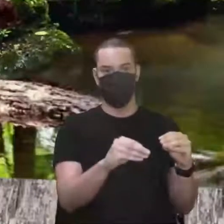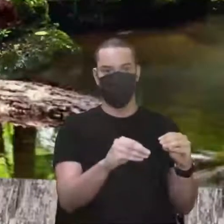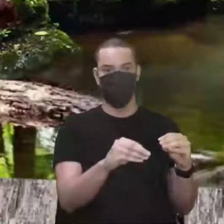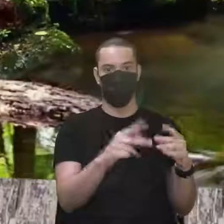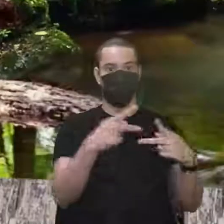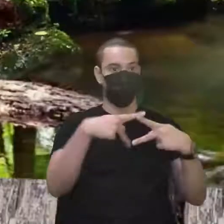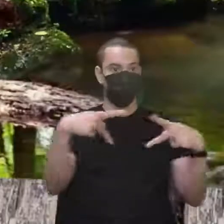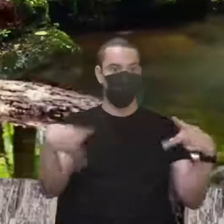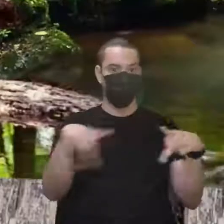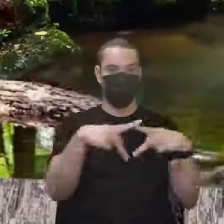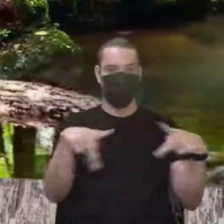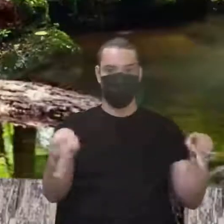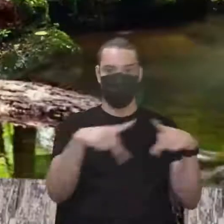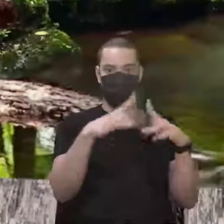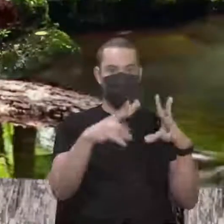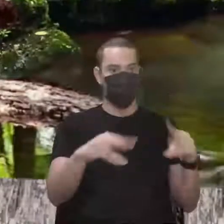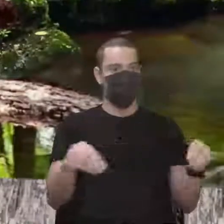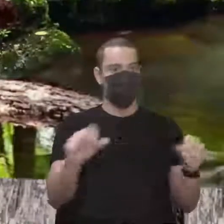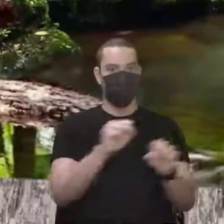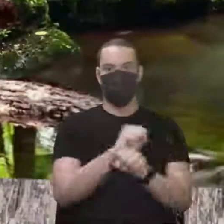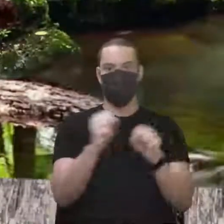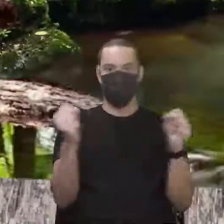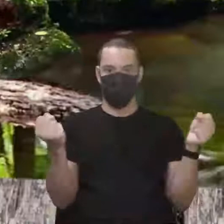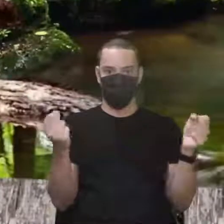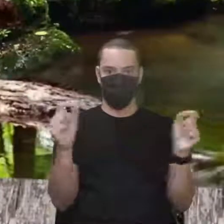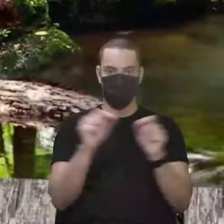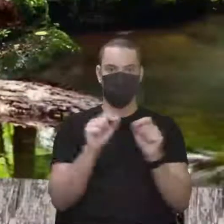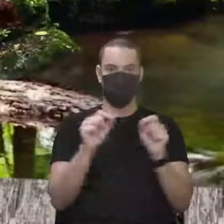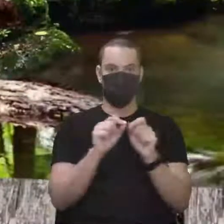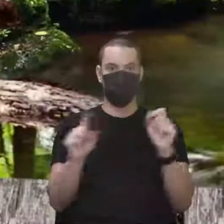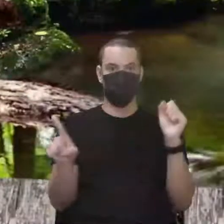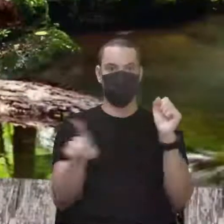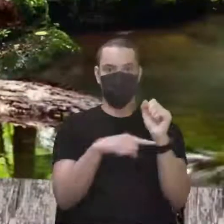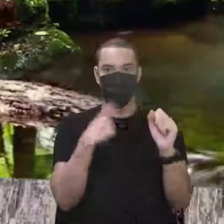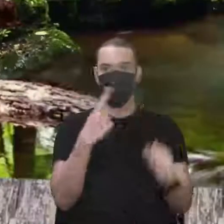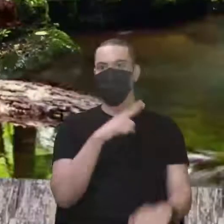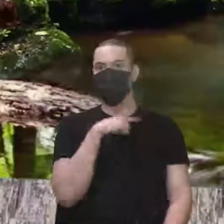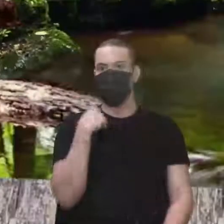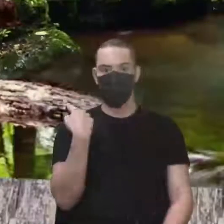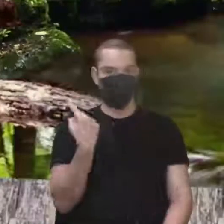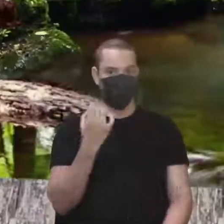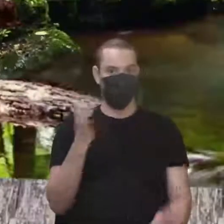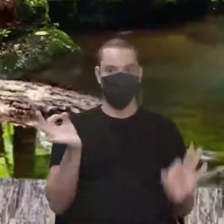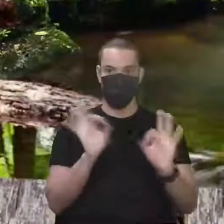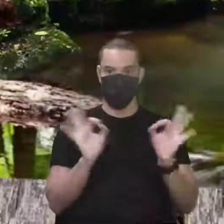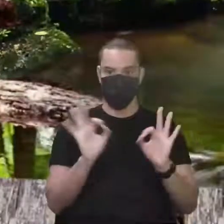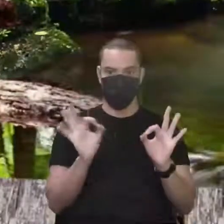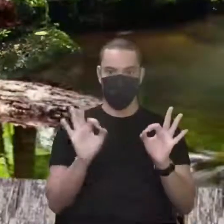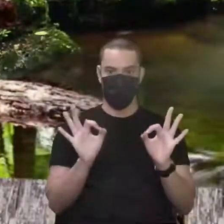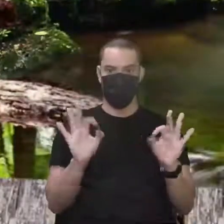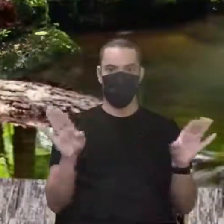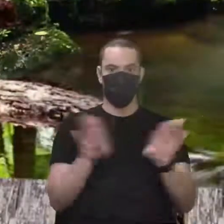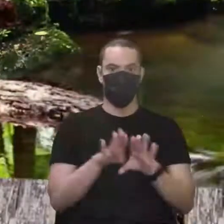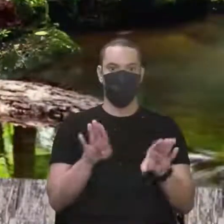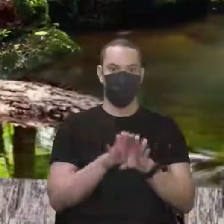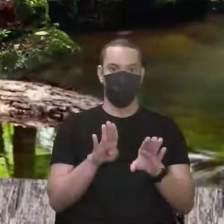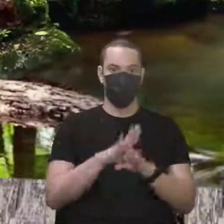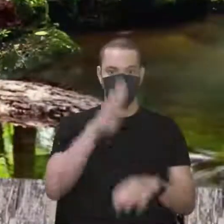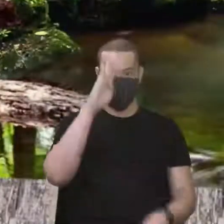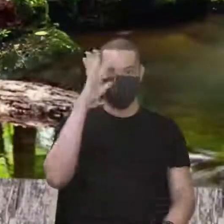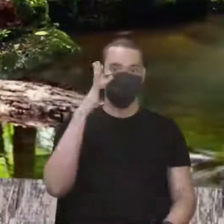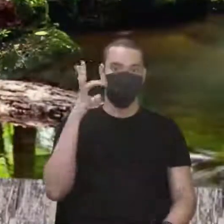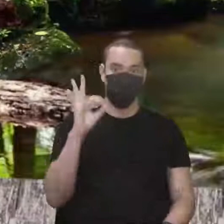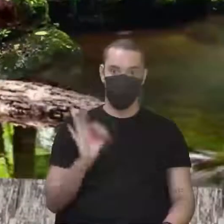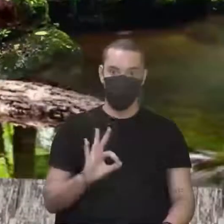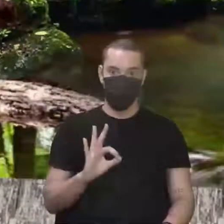desnaturaram as proteínas. Ficaram sem capacidade de danificar, levar à morte os